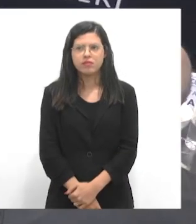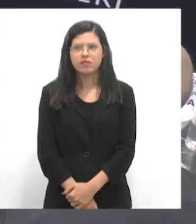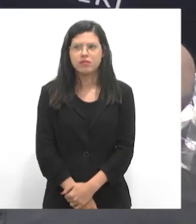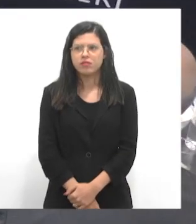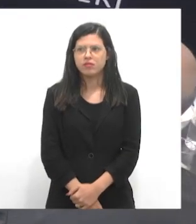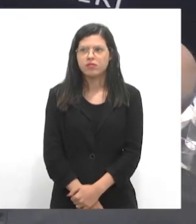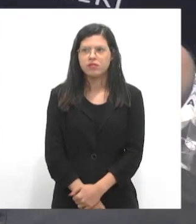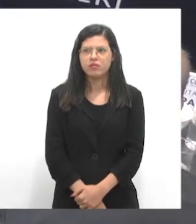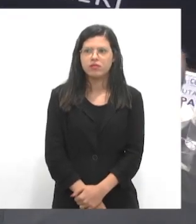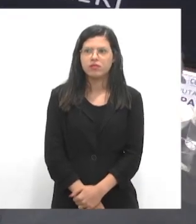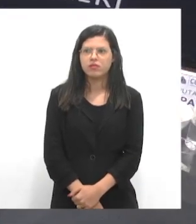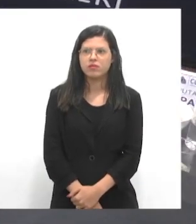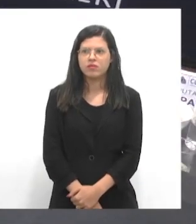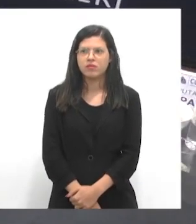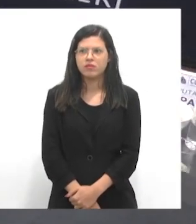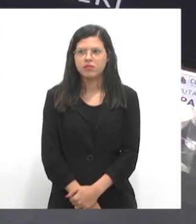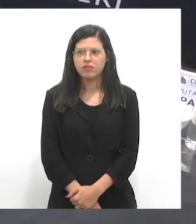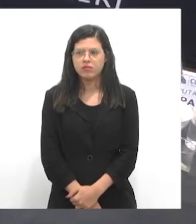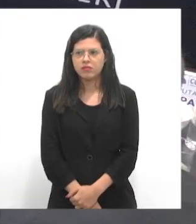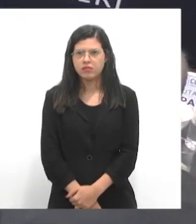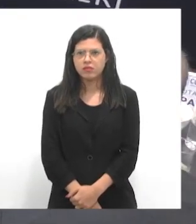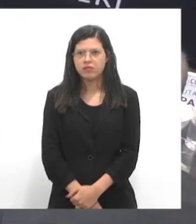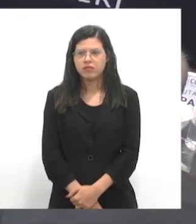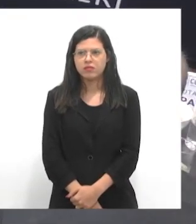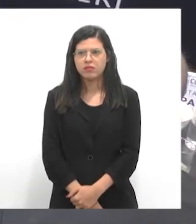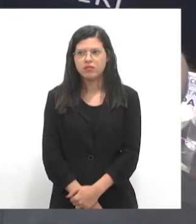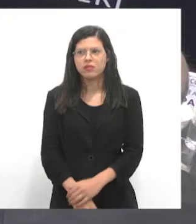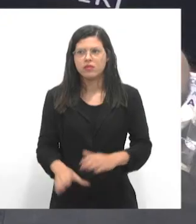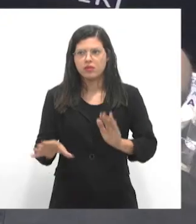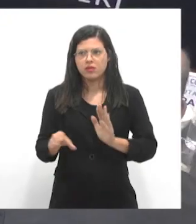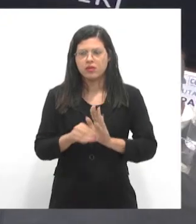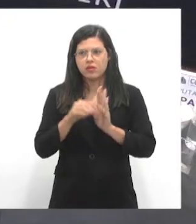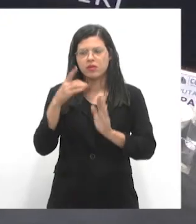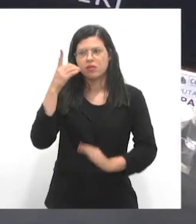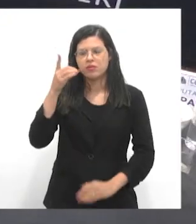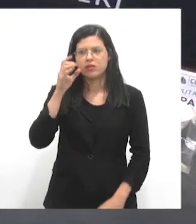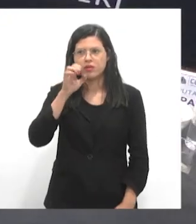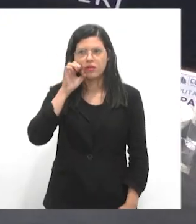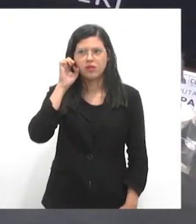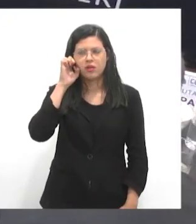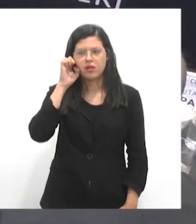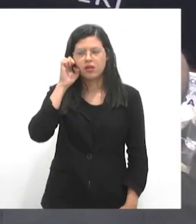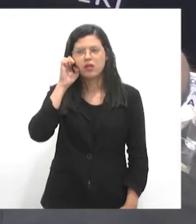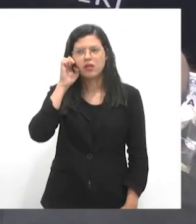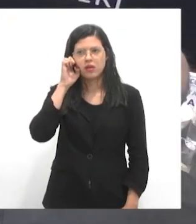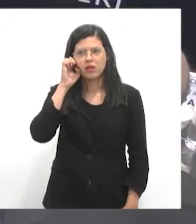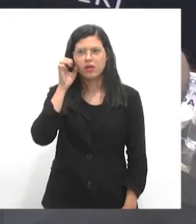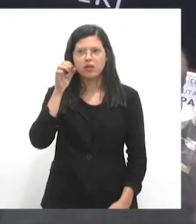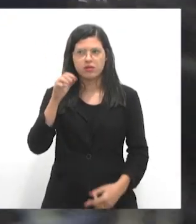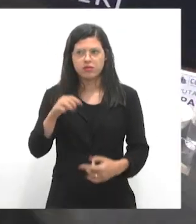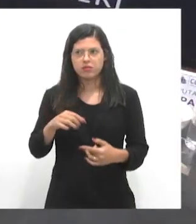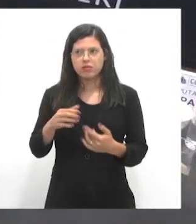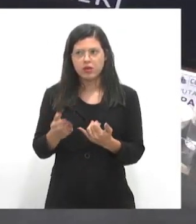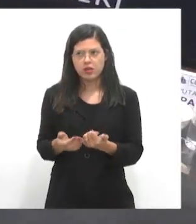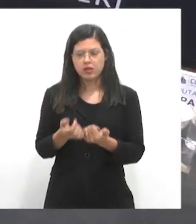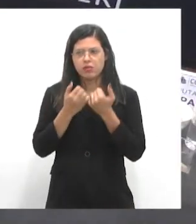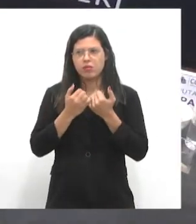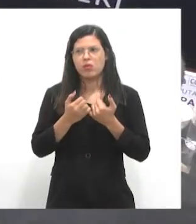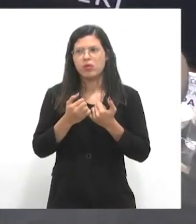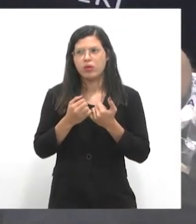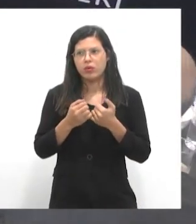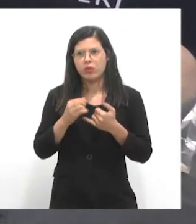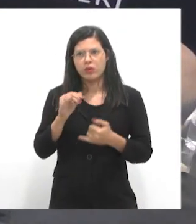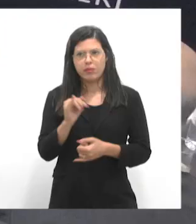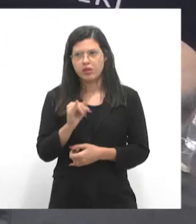emenda, acho que a emenda fecha a questão. E a emenda da deputada Érica fechou a questão. Sim. Que o patrimônio material Não